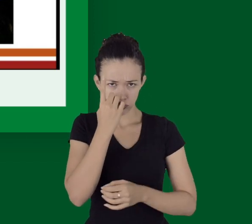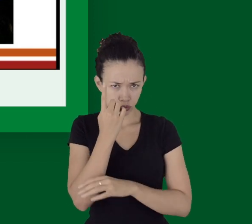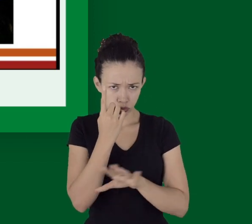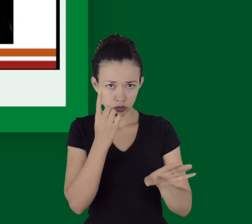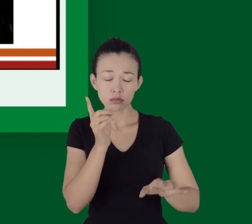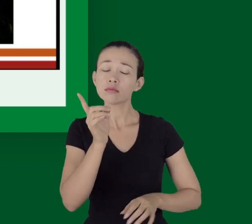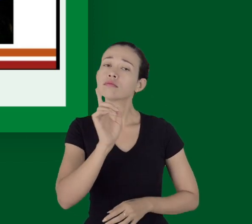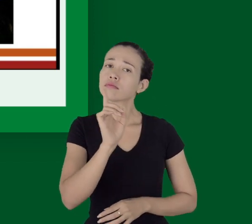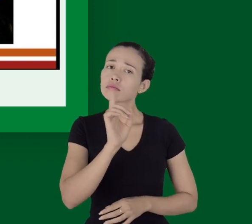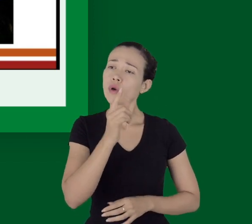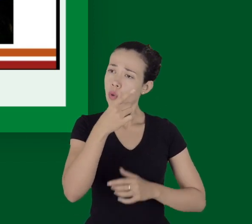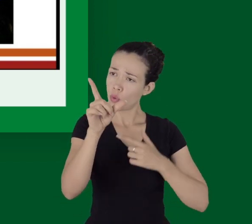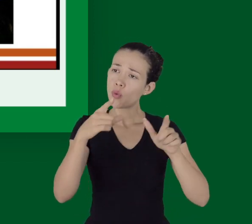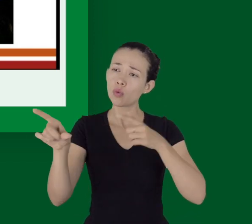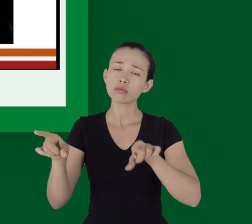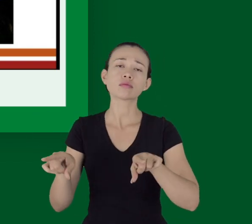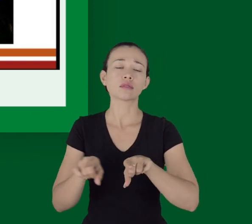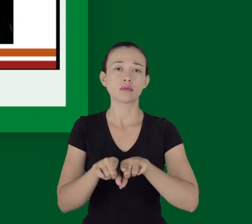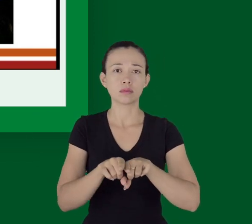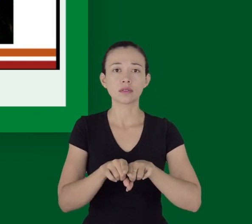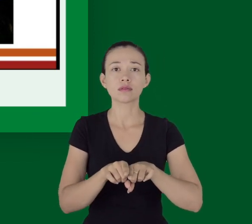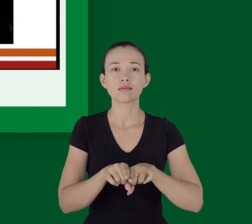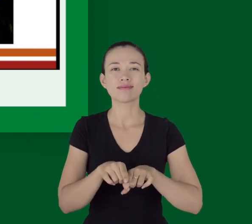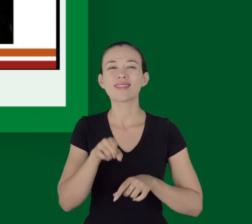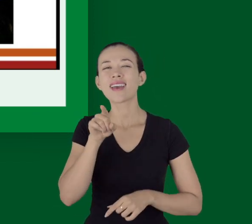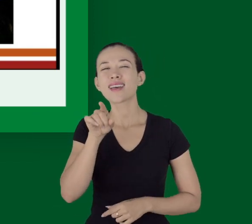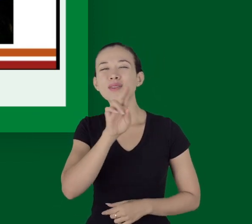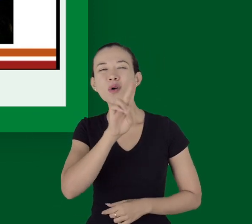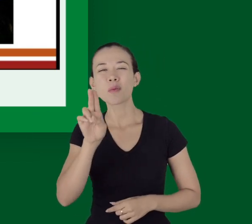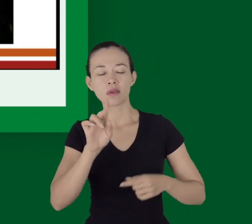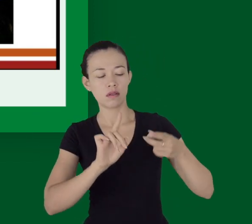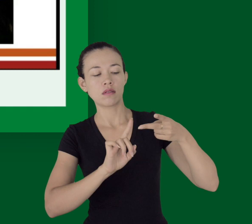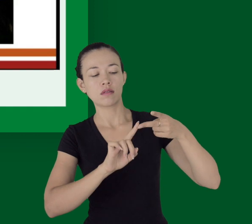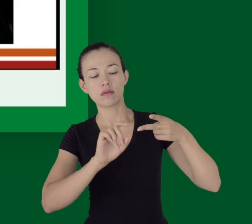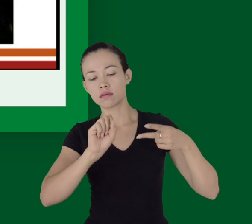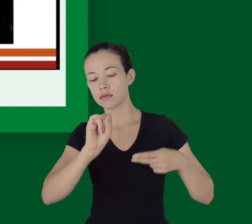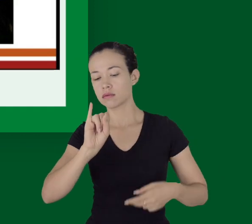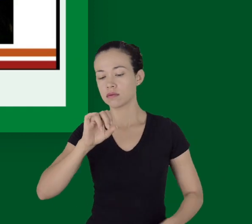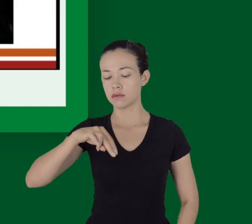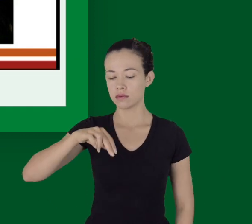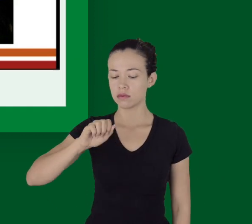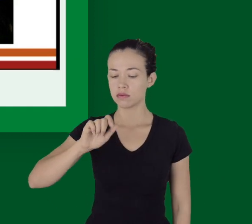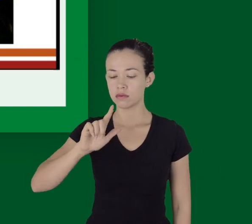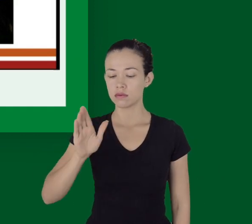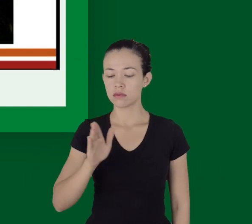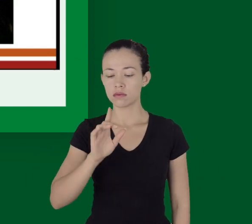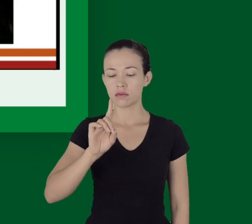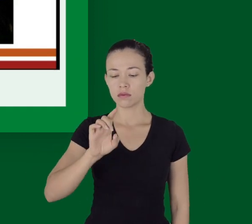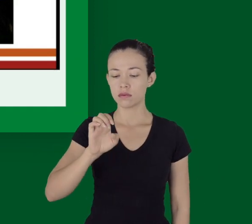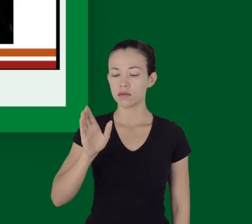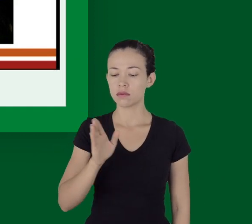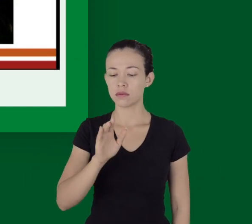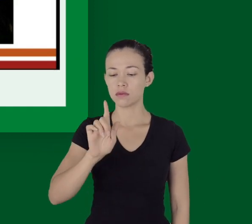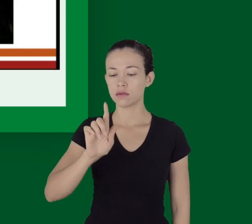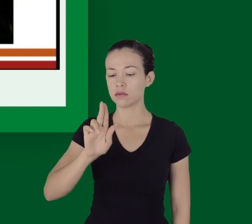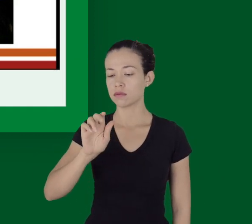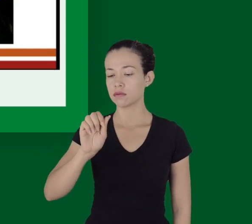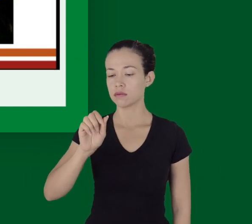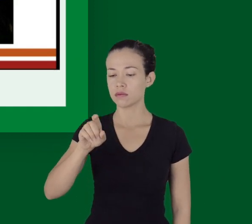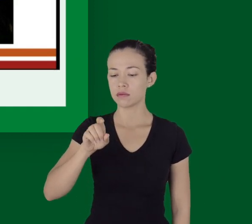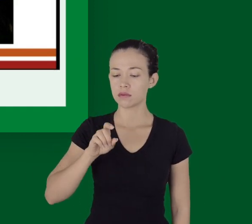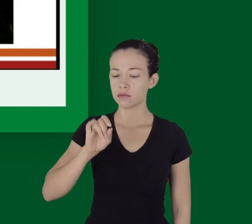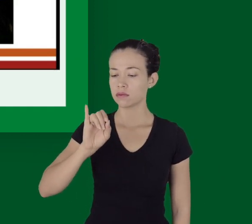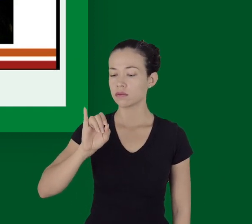sinal de Guaxinim, que é uma hematoma periorbital. Mas ele, por conta do tecido, da forma como o sangue